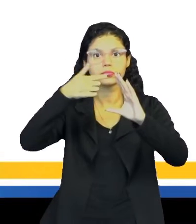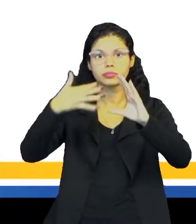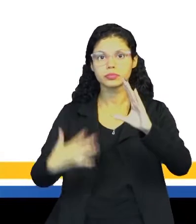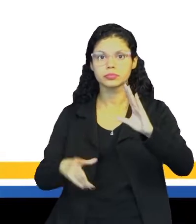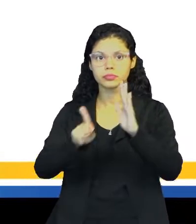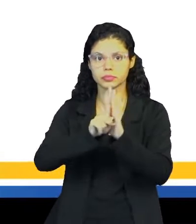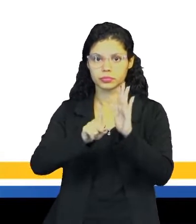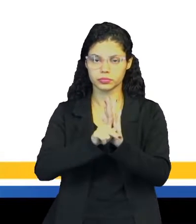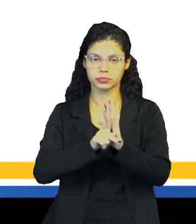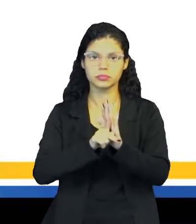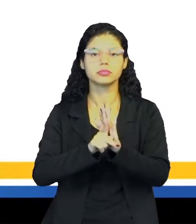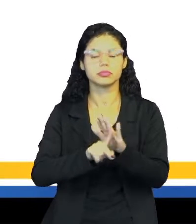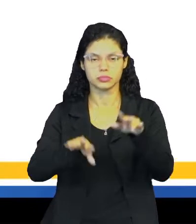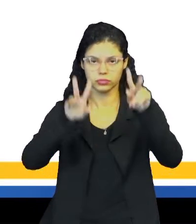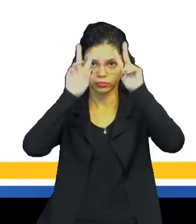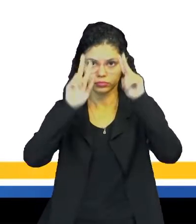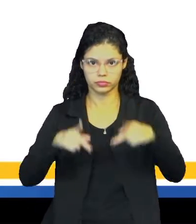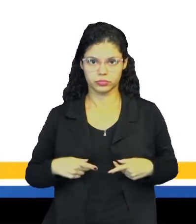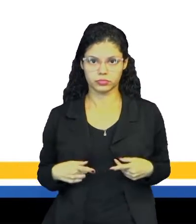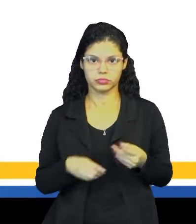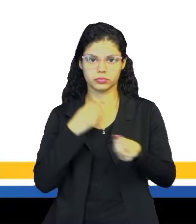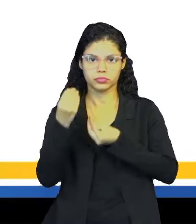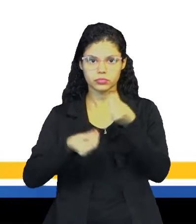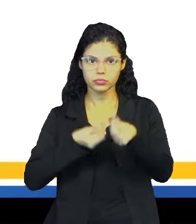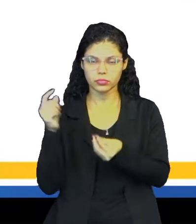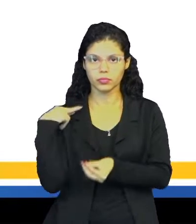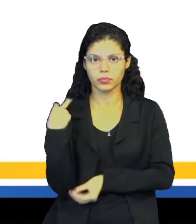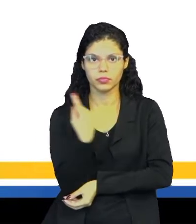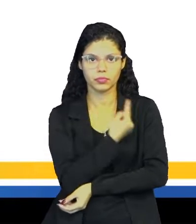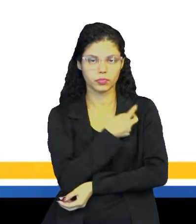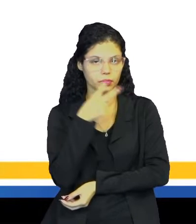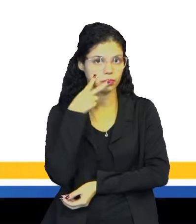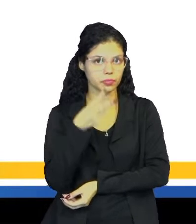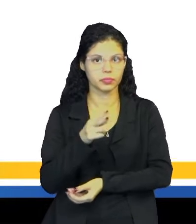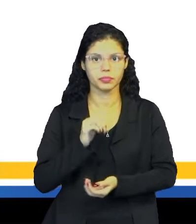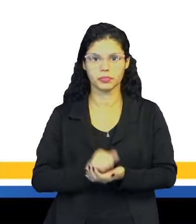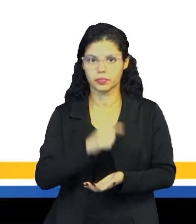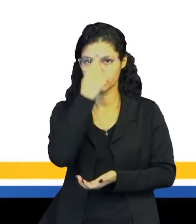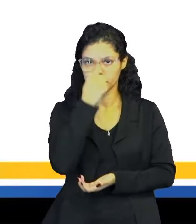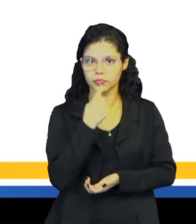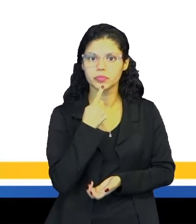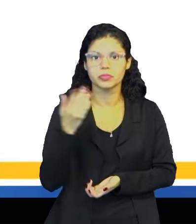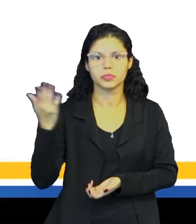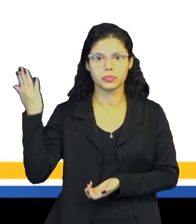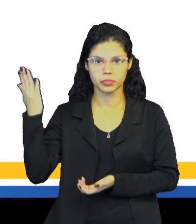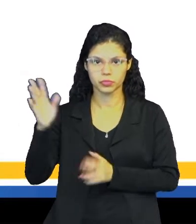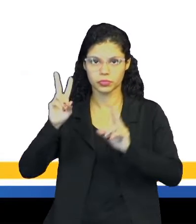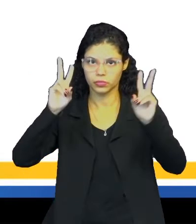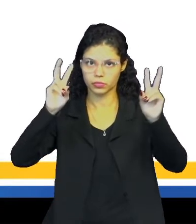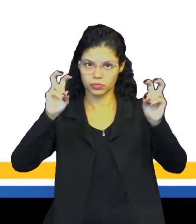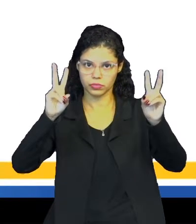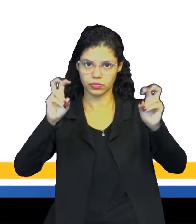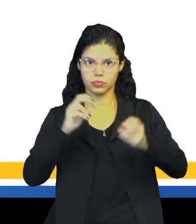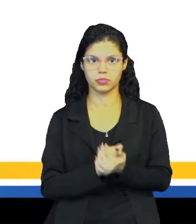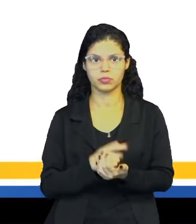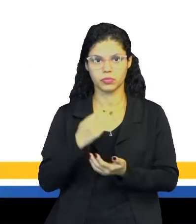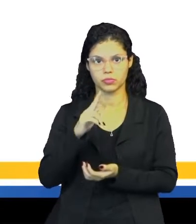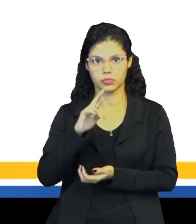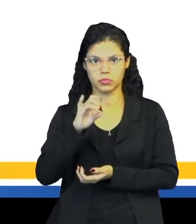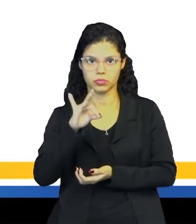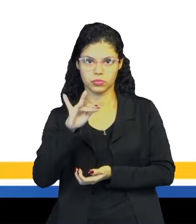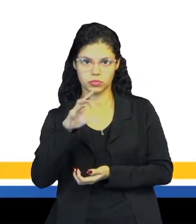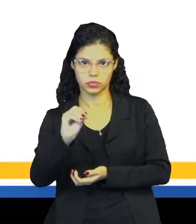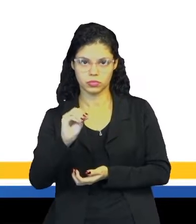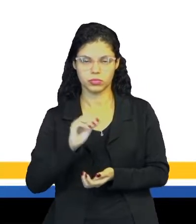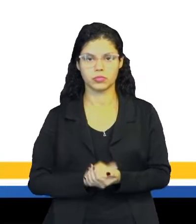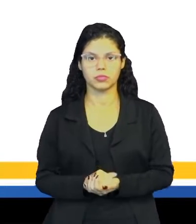até mesmo do ser humano. Então, conforme nós temos aí a figura, nós temos aí o termo protozoários, ou protozoa,